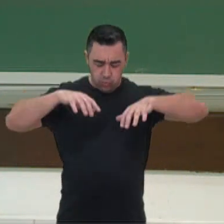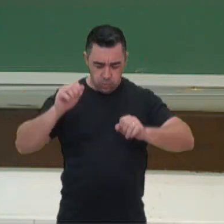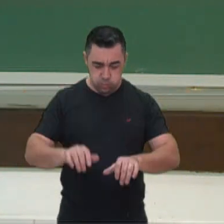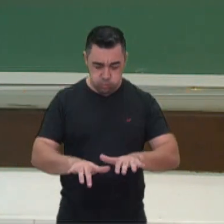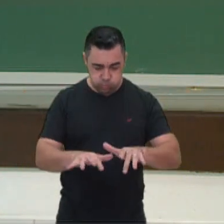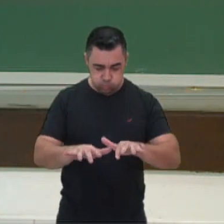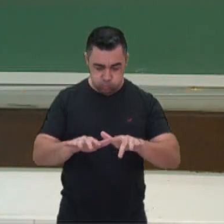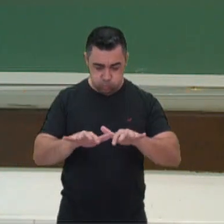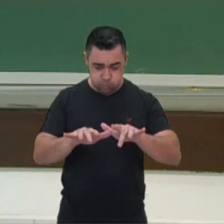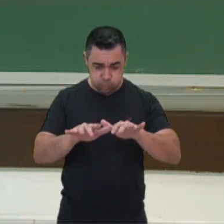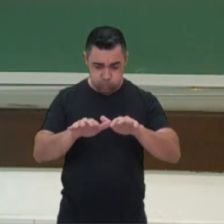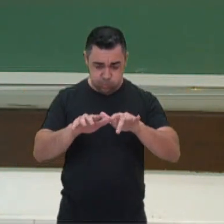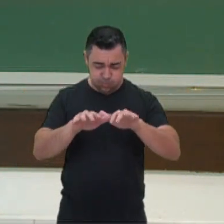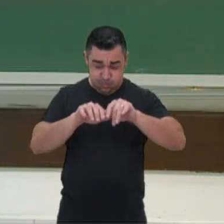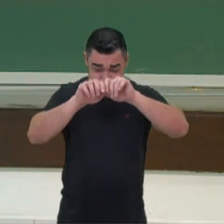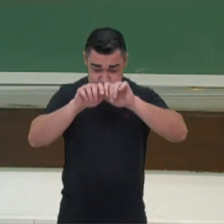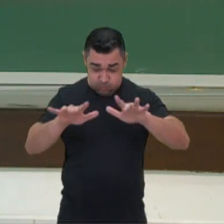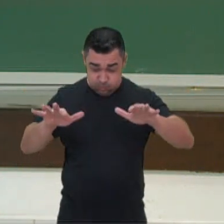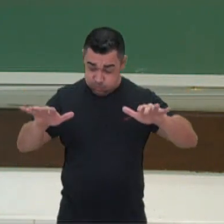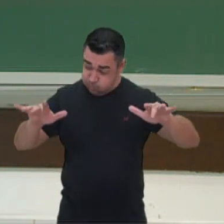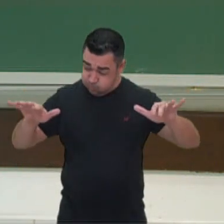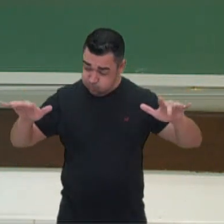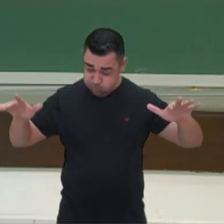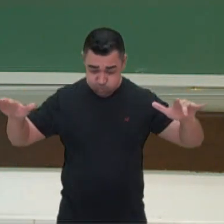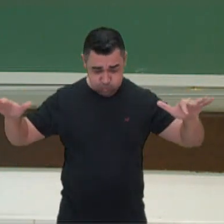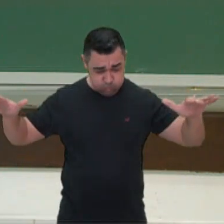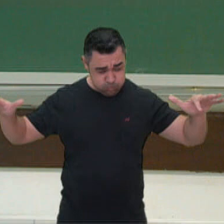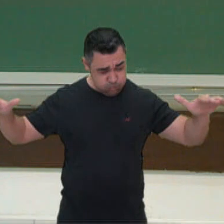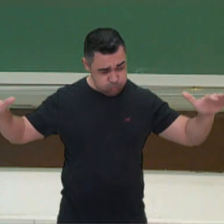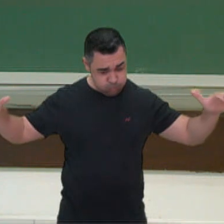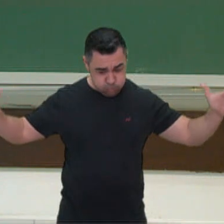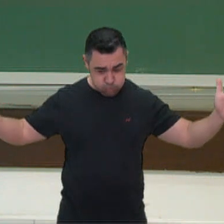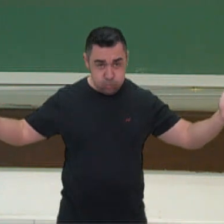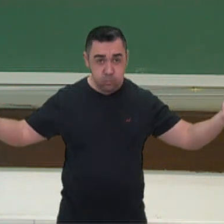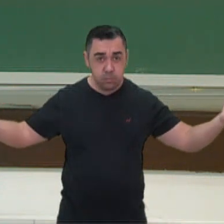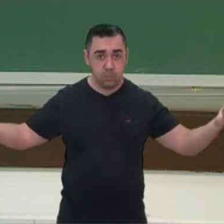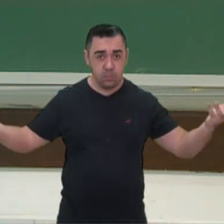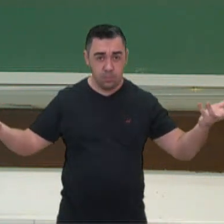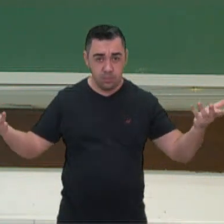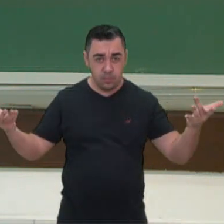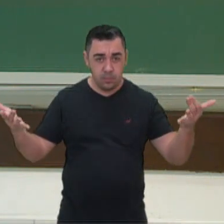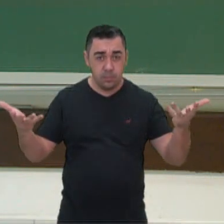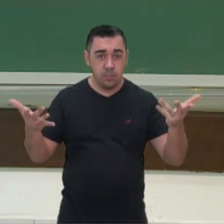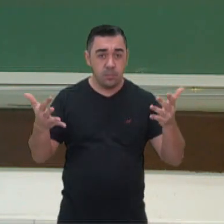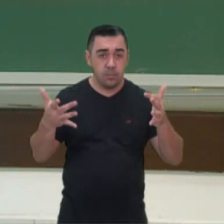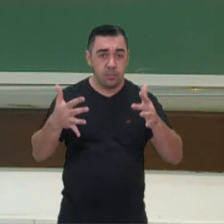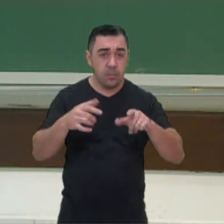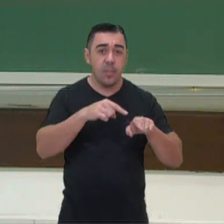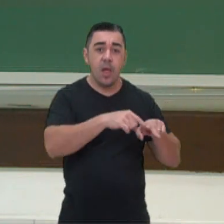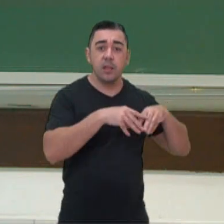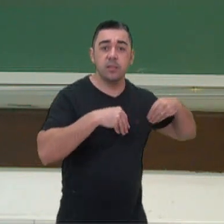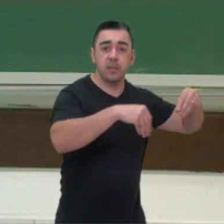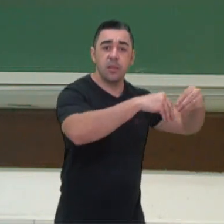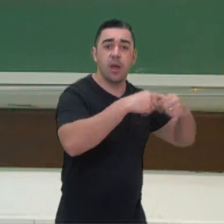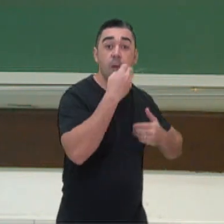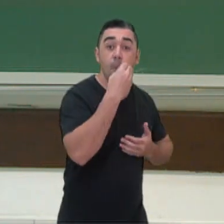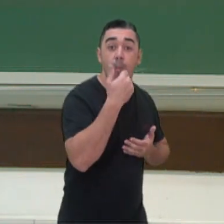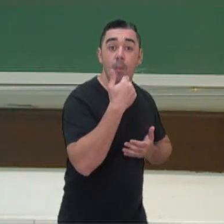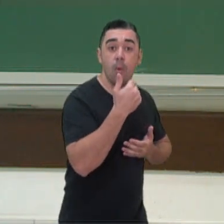deixa uma camada de sedimentos nas margens. E esse sedimento vai fertilizar o